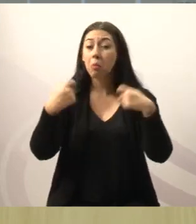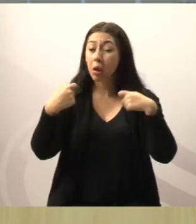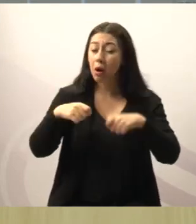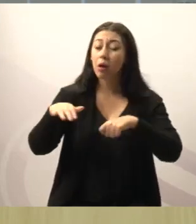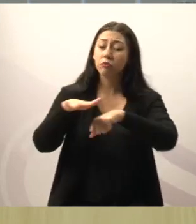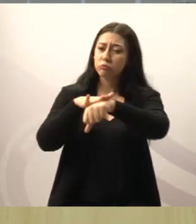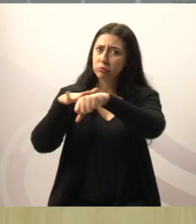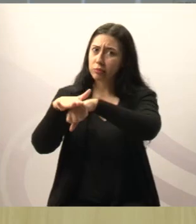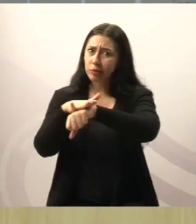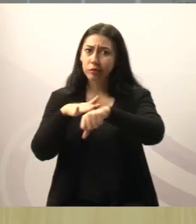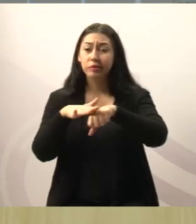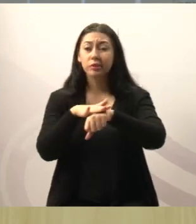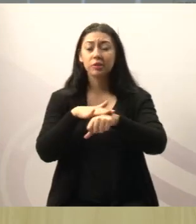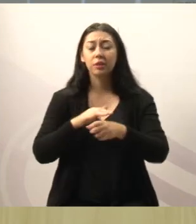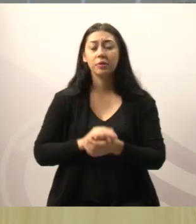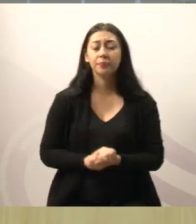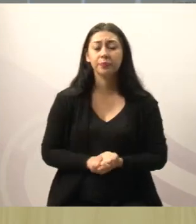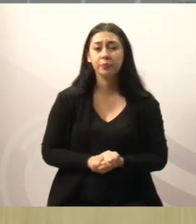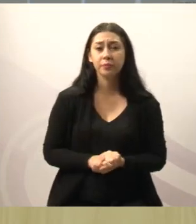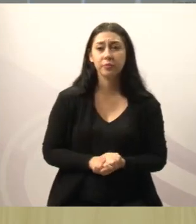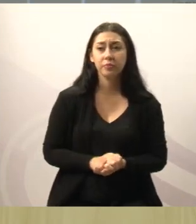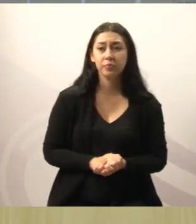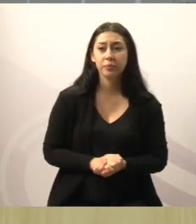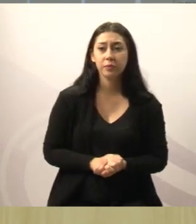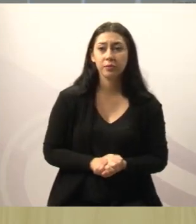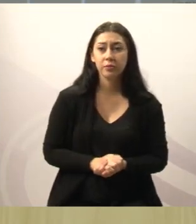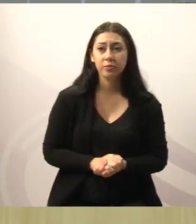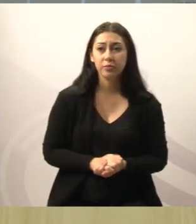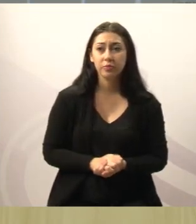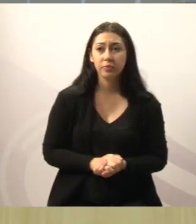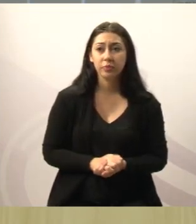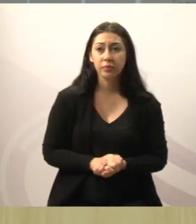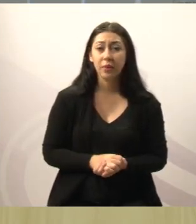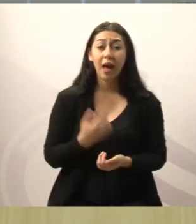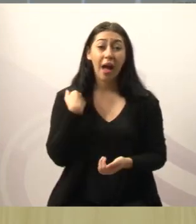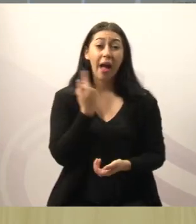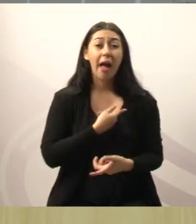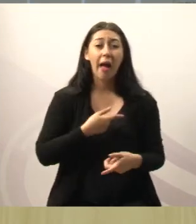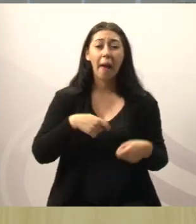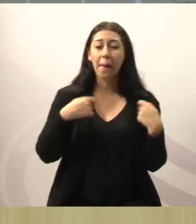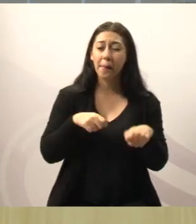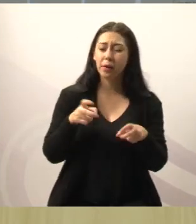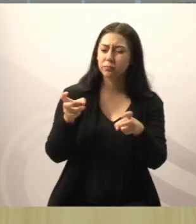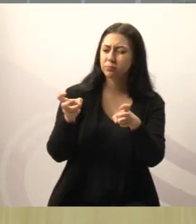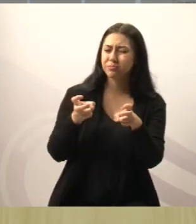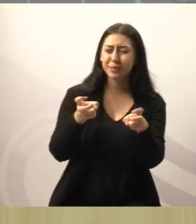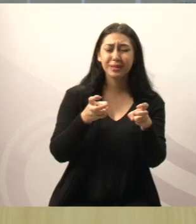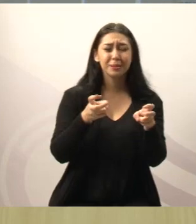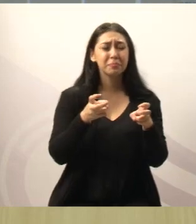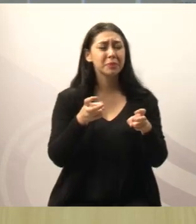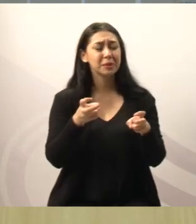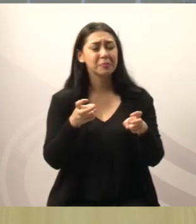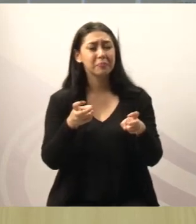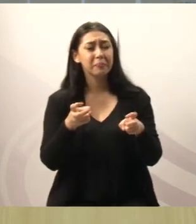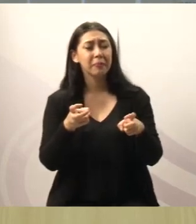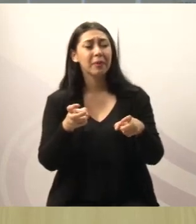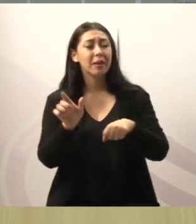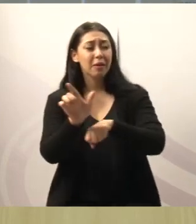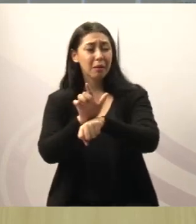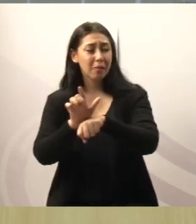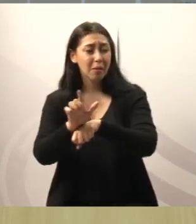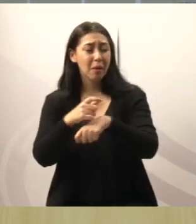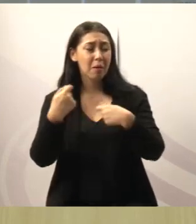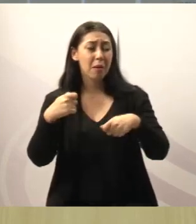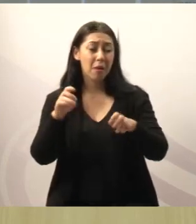conversa, pois não dá para observar a resistência de flexibilização dos